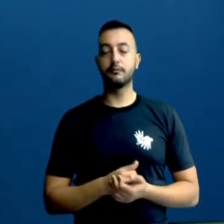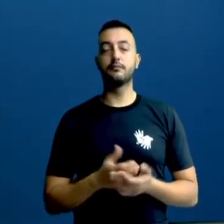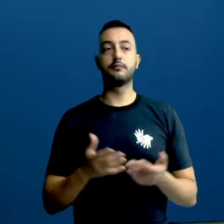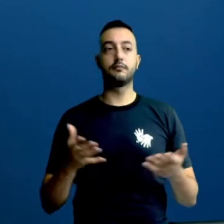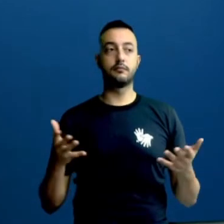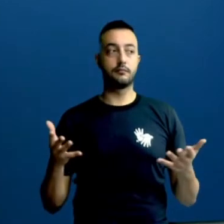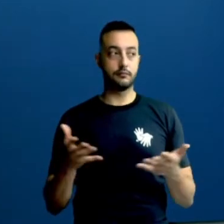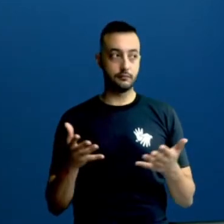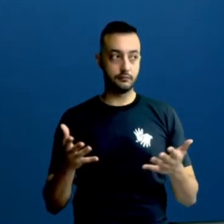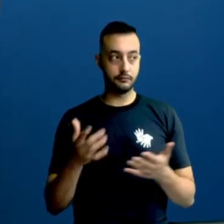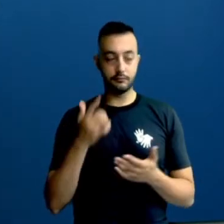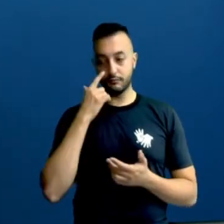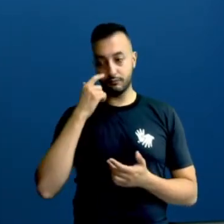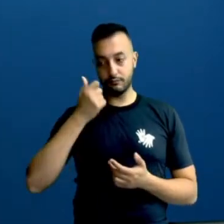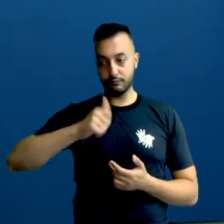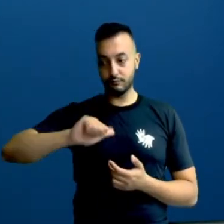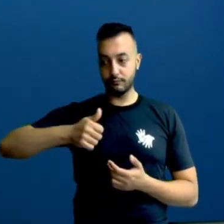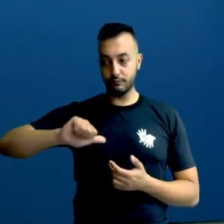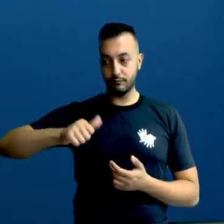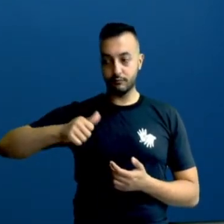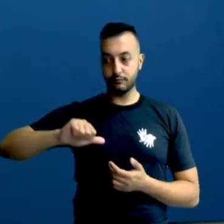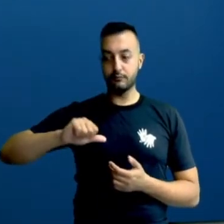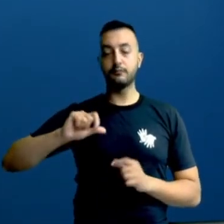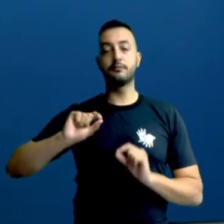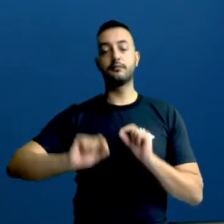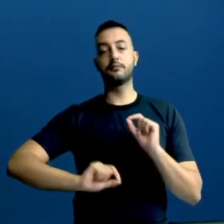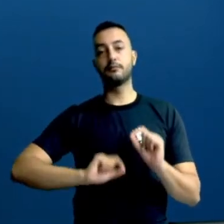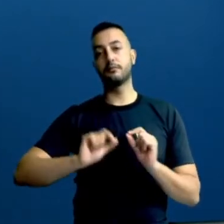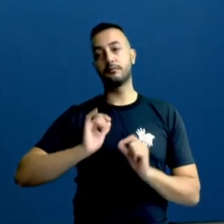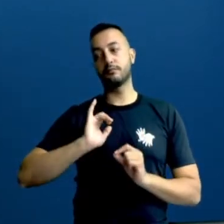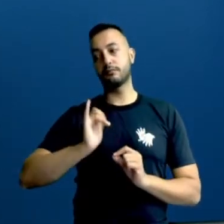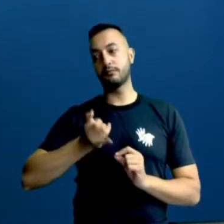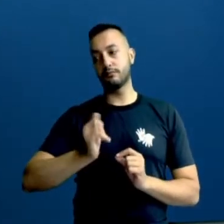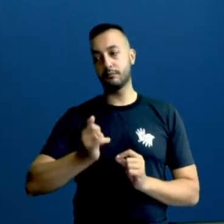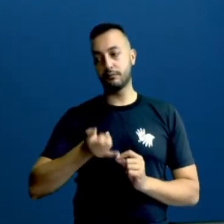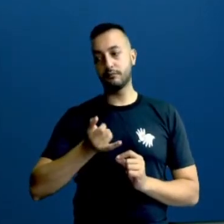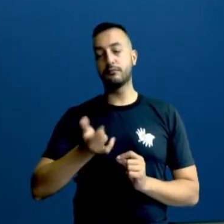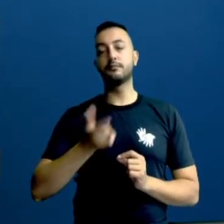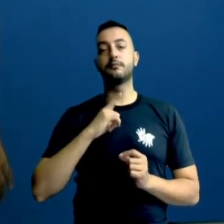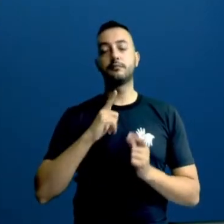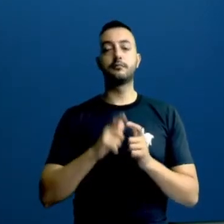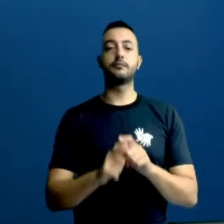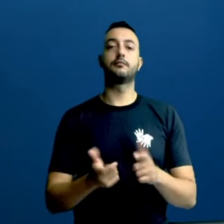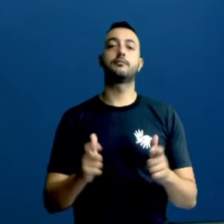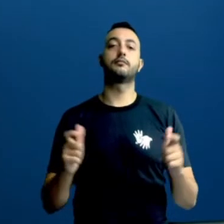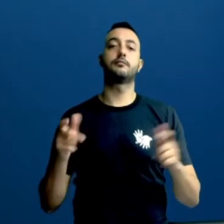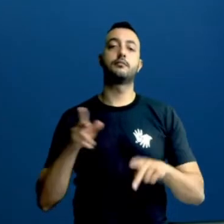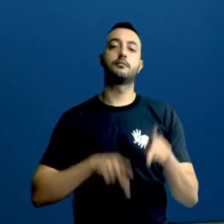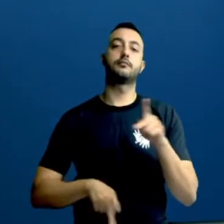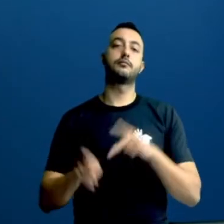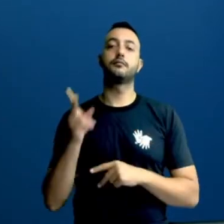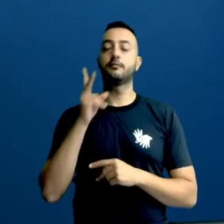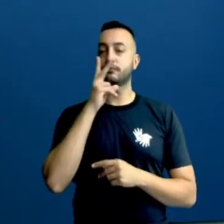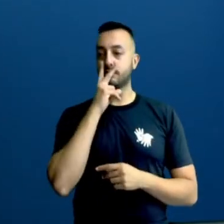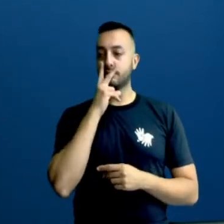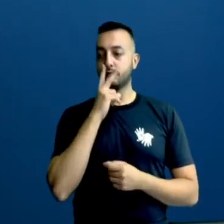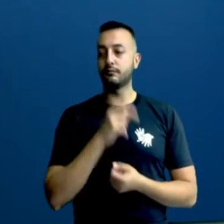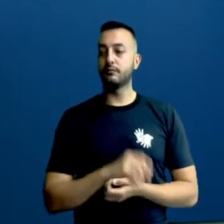Agora vamos analisar um pouquinho, certo? Essas informações que a gente tem do crescimento da população de